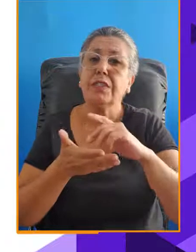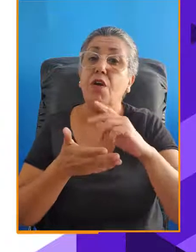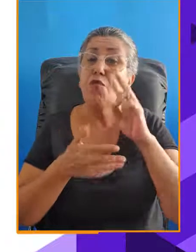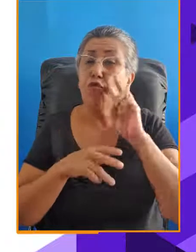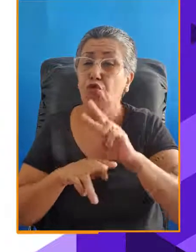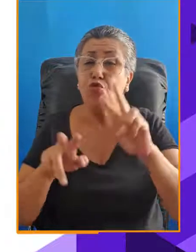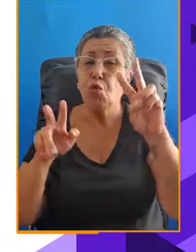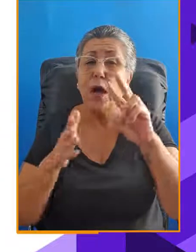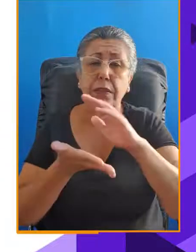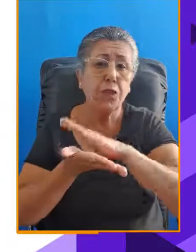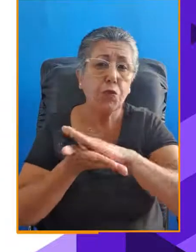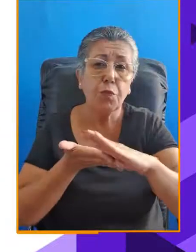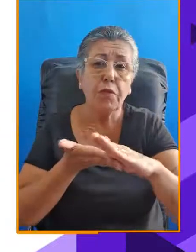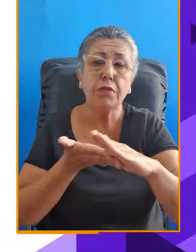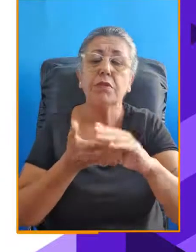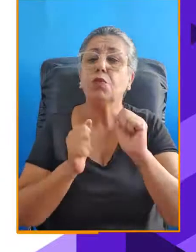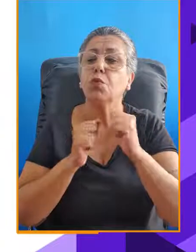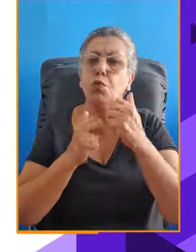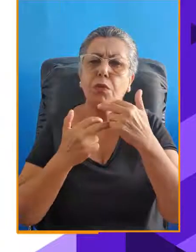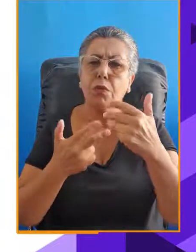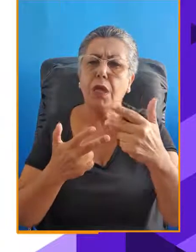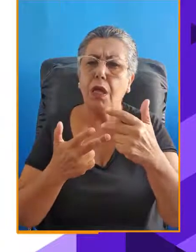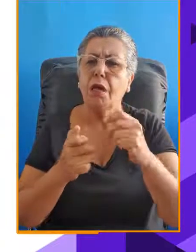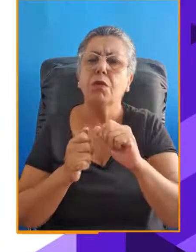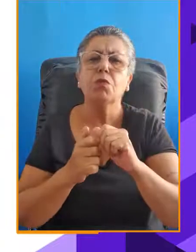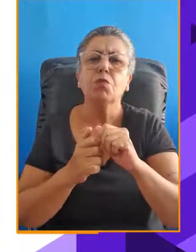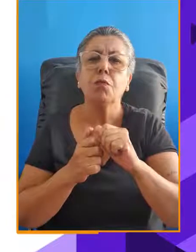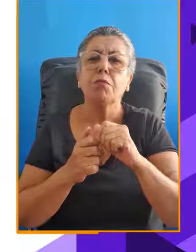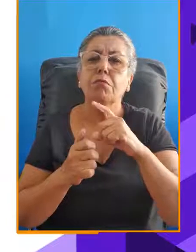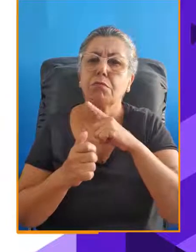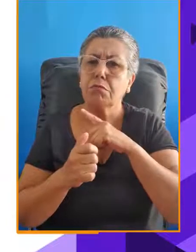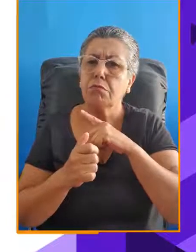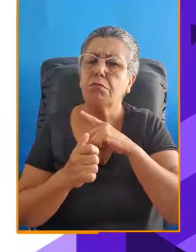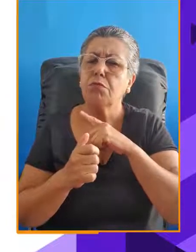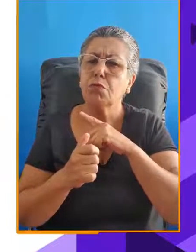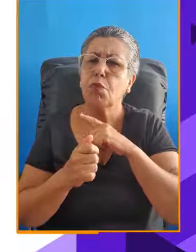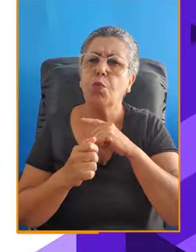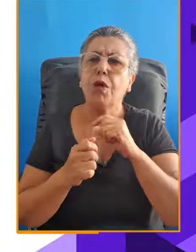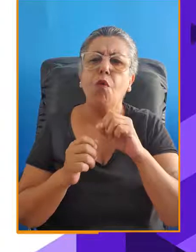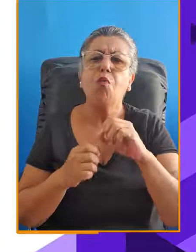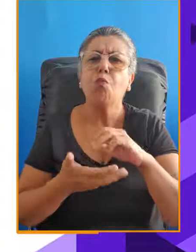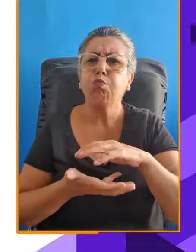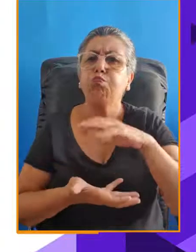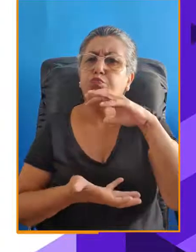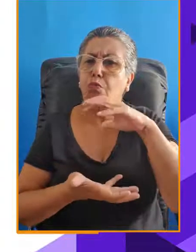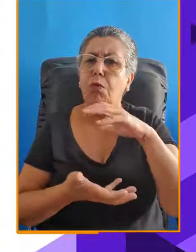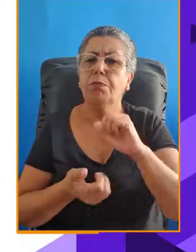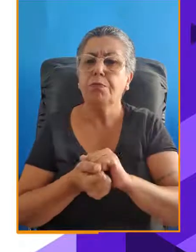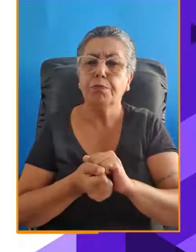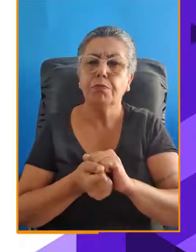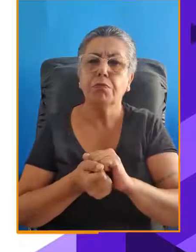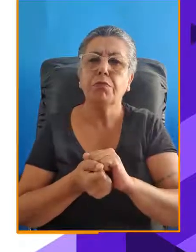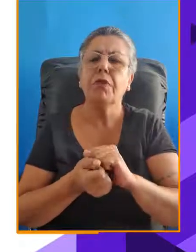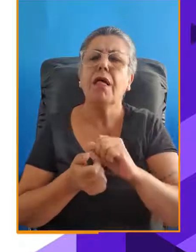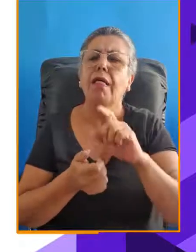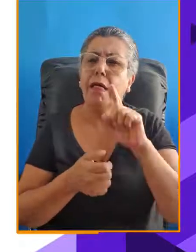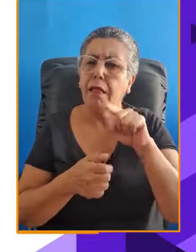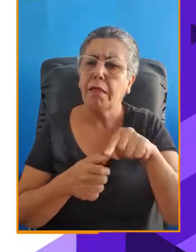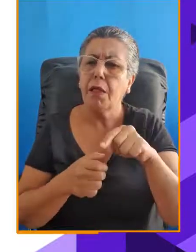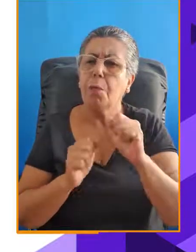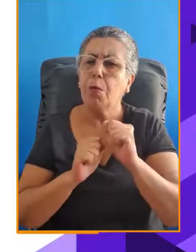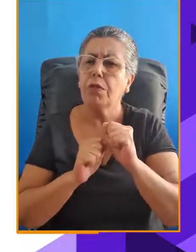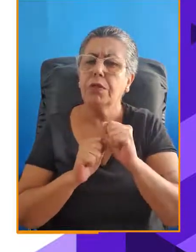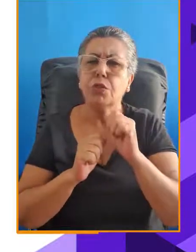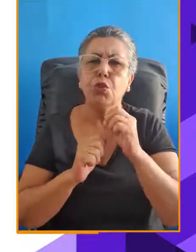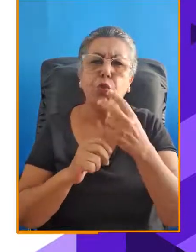quando utilizado gradações de claro e escuro, elas estabelecem o volume. As texturas